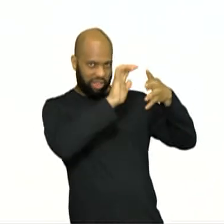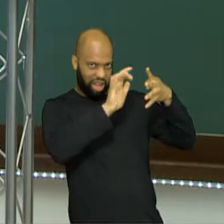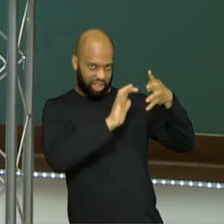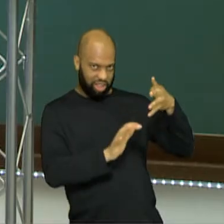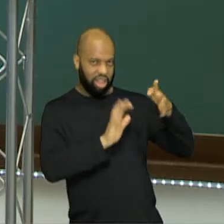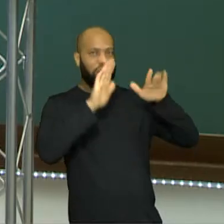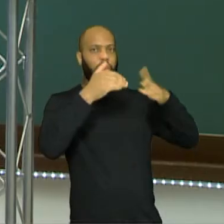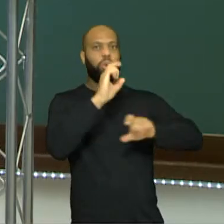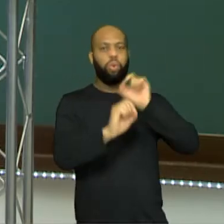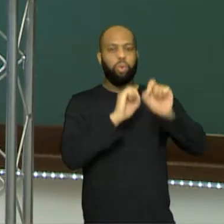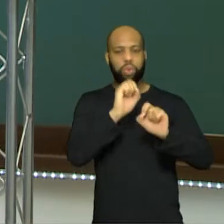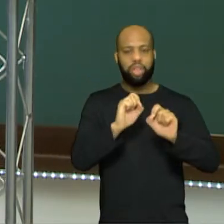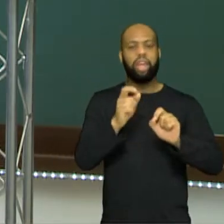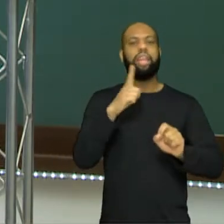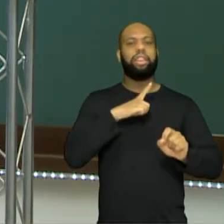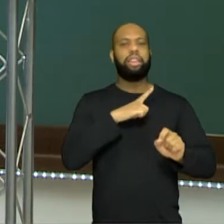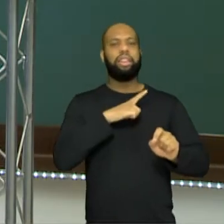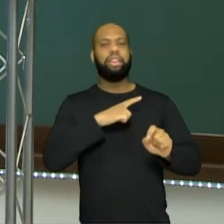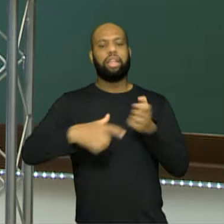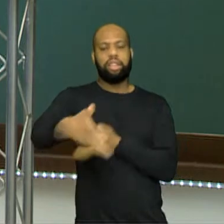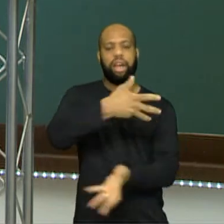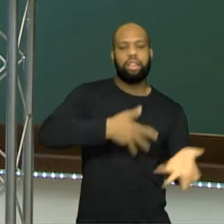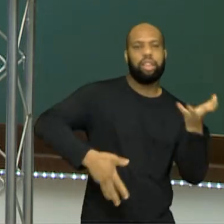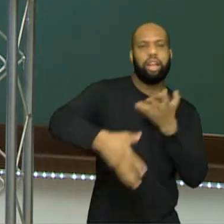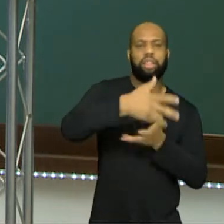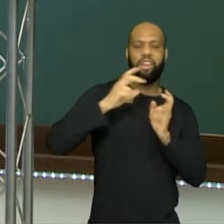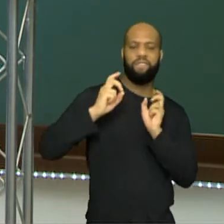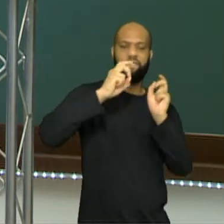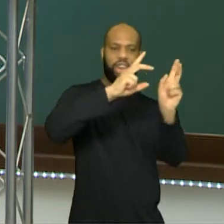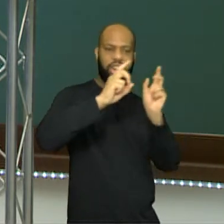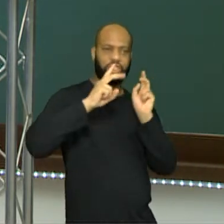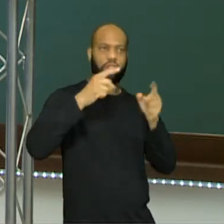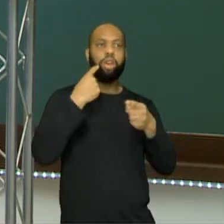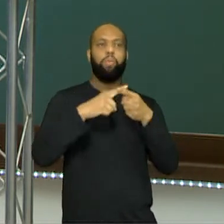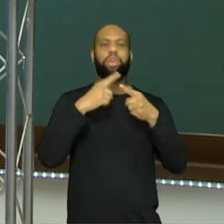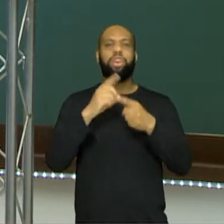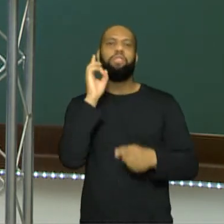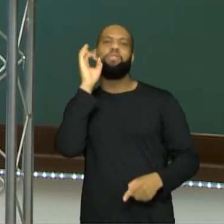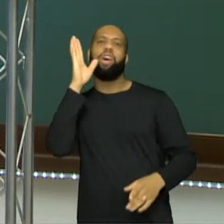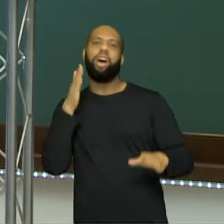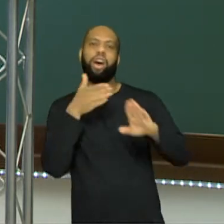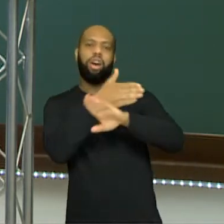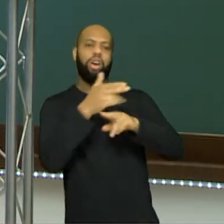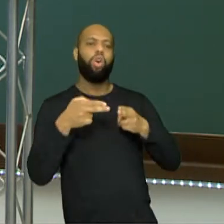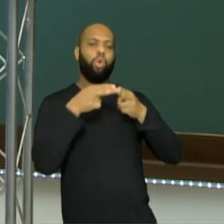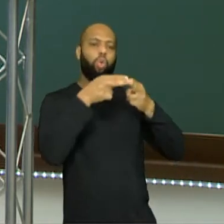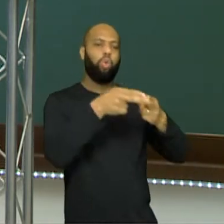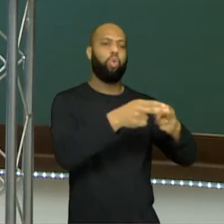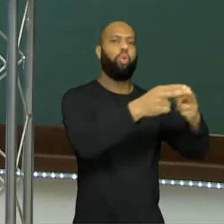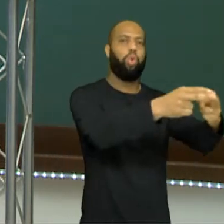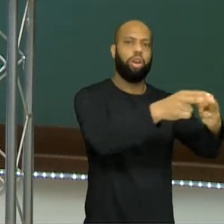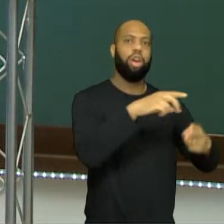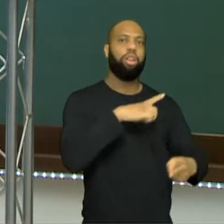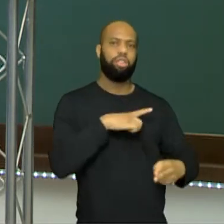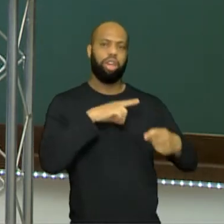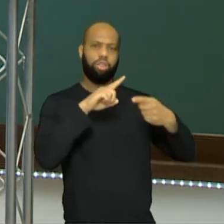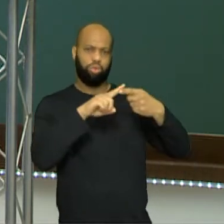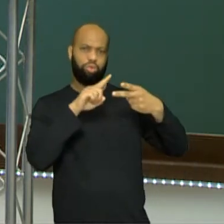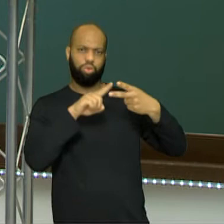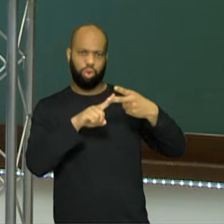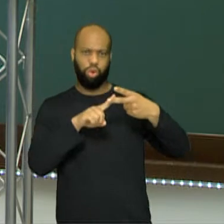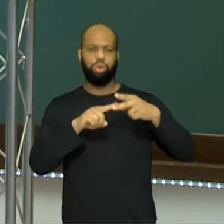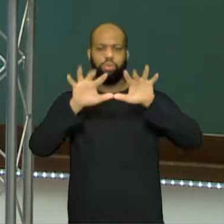extrema atividade comercial, principalmente pelo acesso ao mar, tanto ao Oceano Índico quanto ao